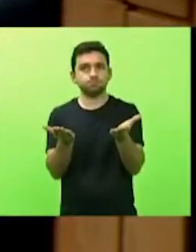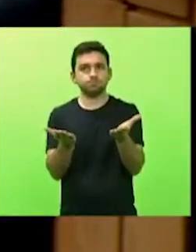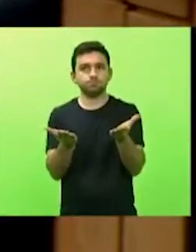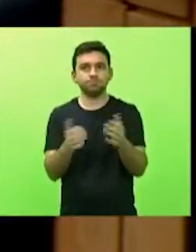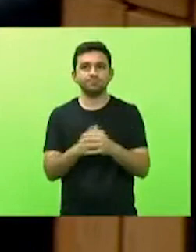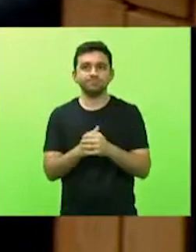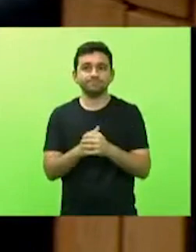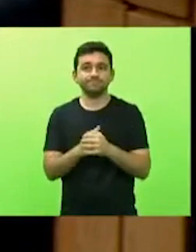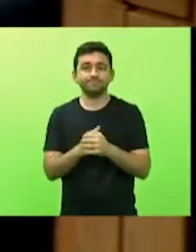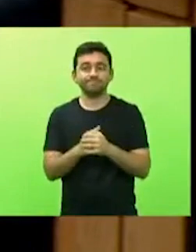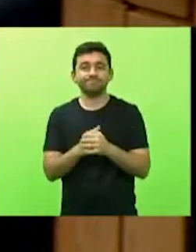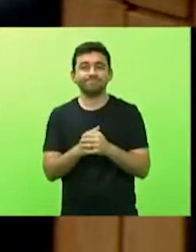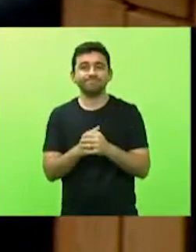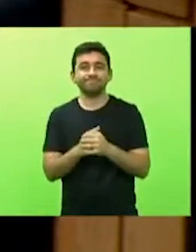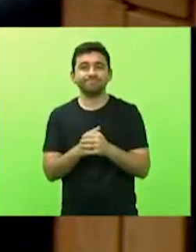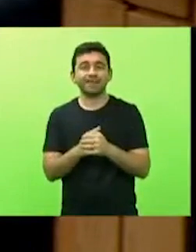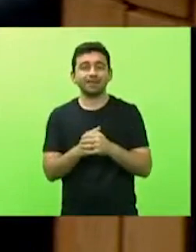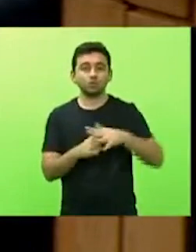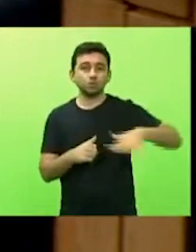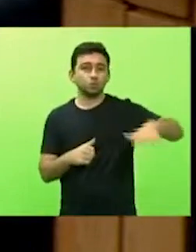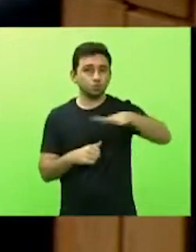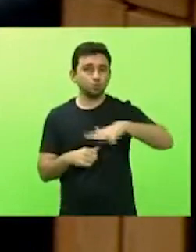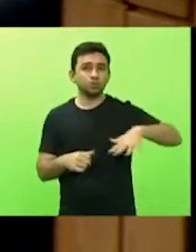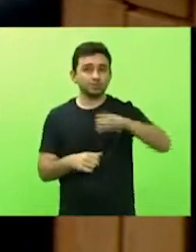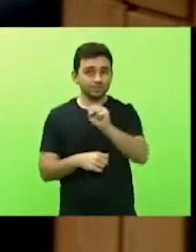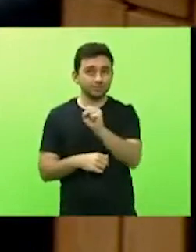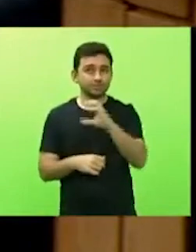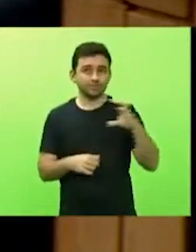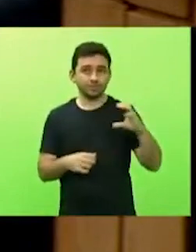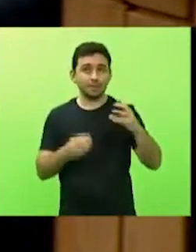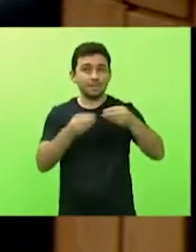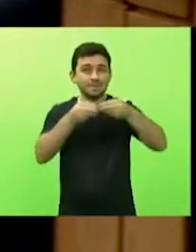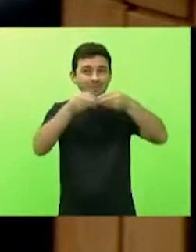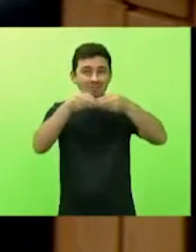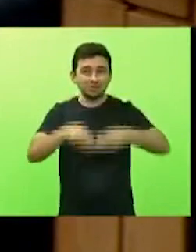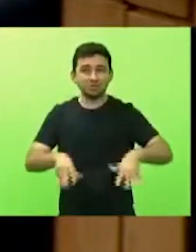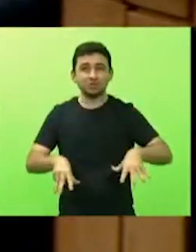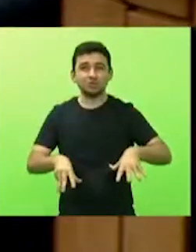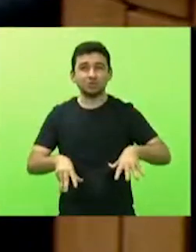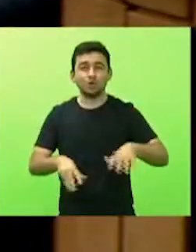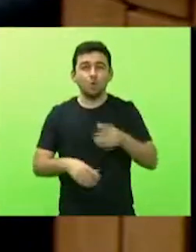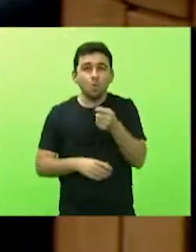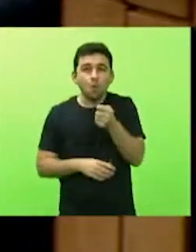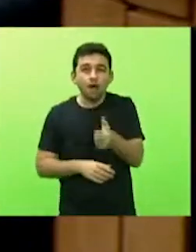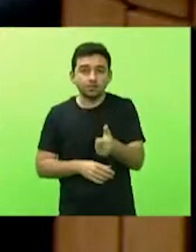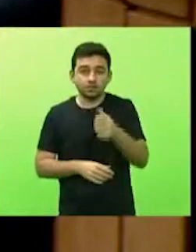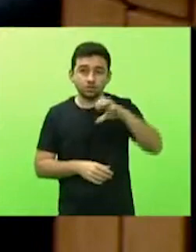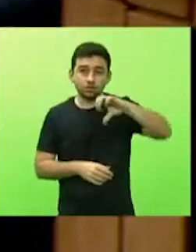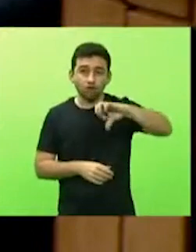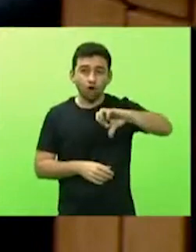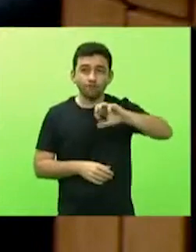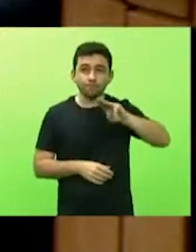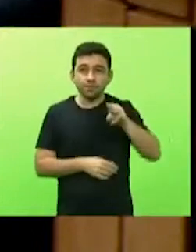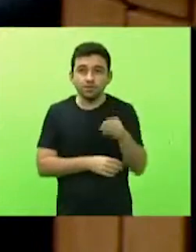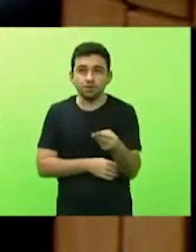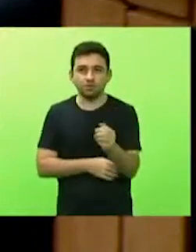que causou à Santa Catarina um prejuízo de quase 9 milhões de reais.